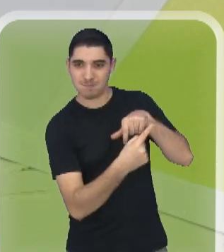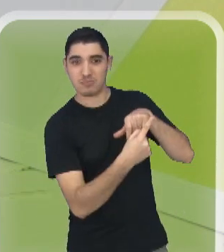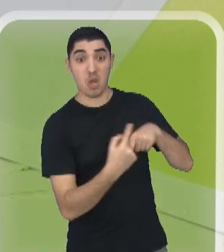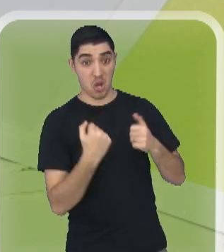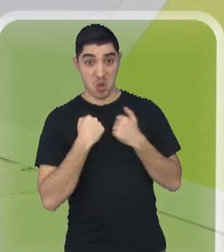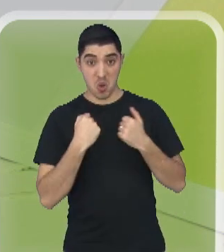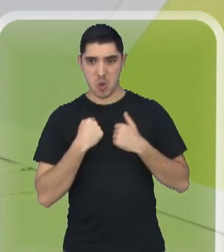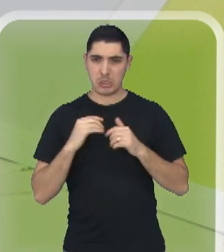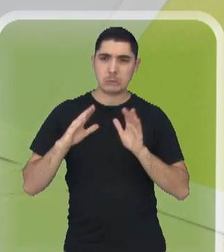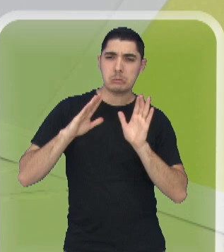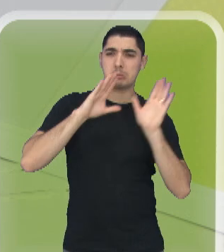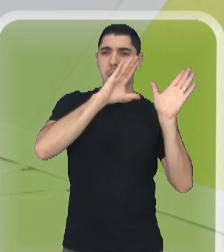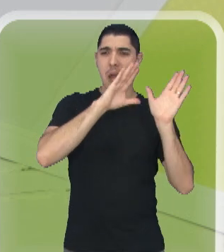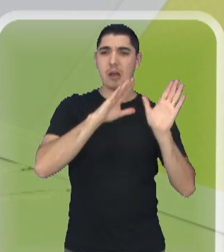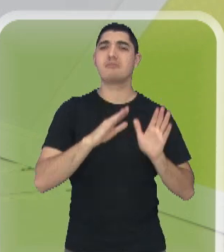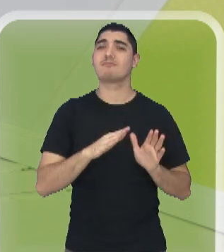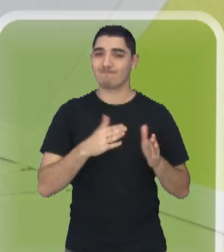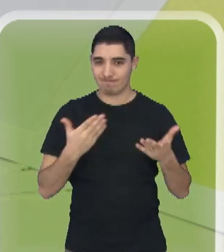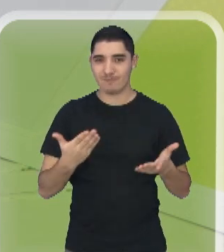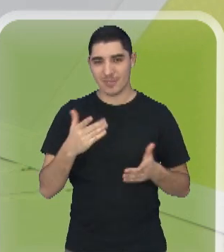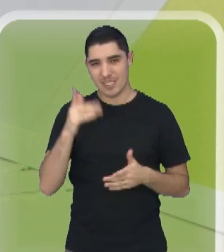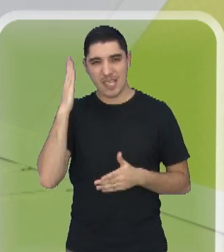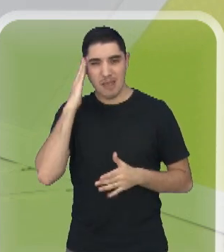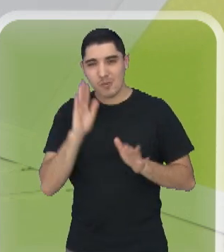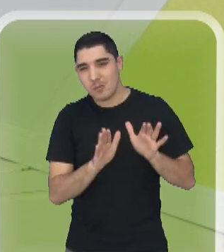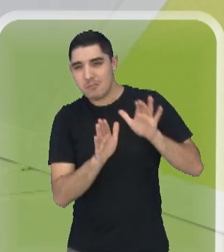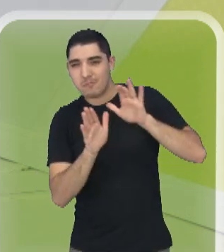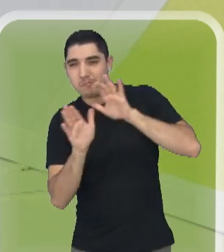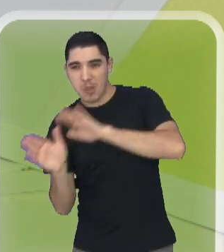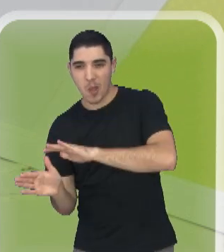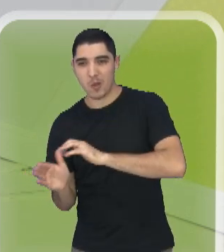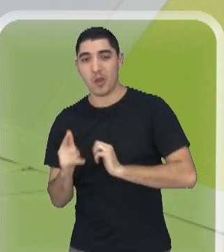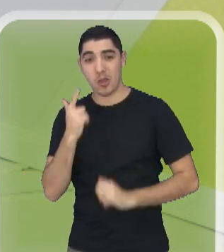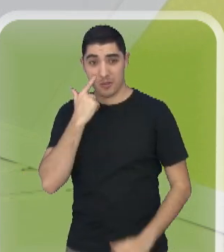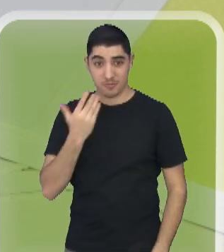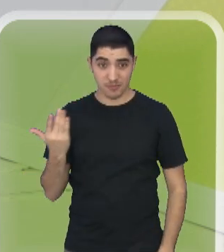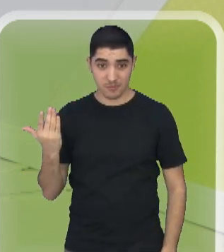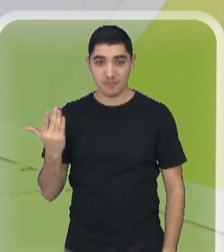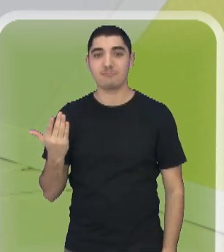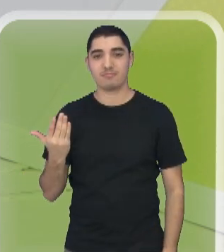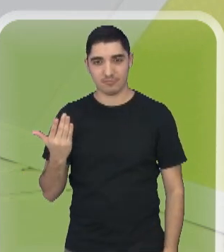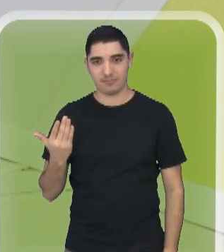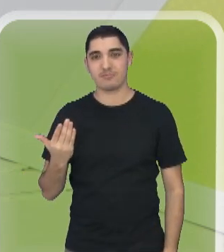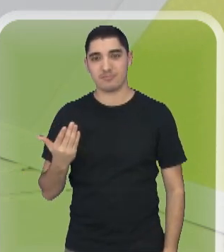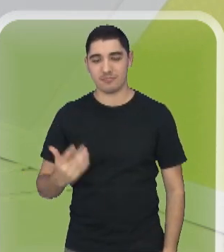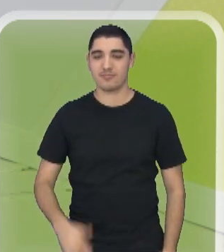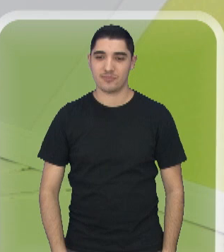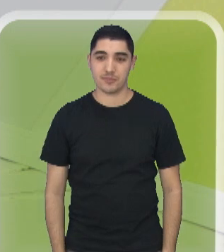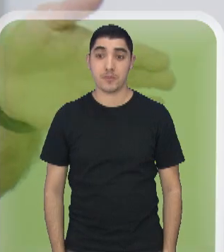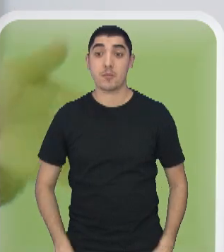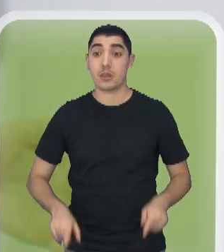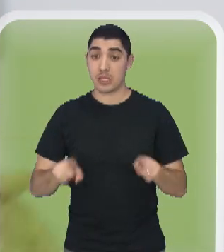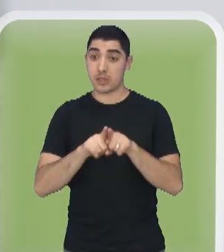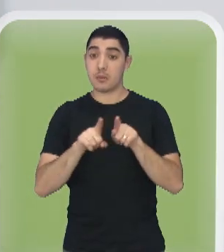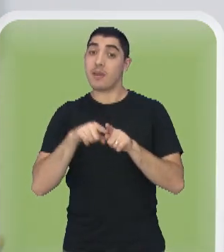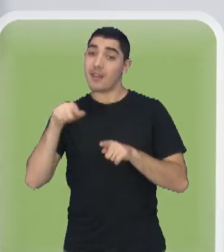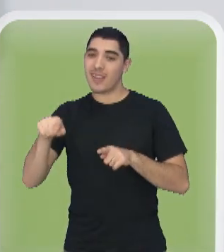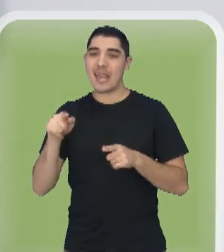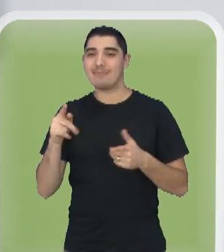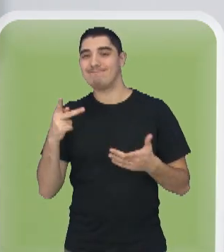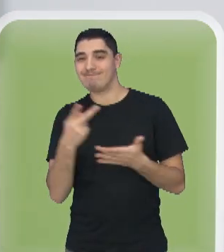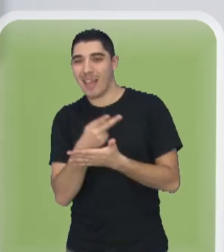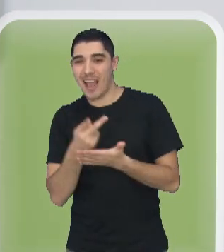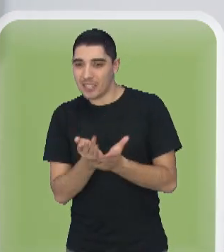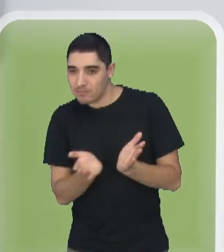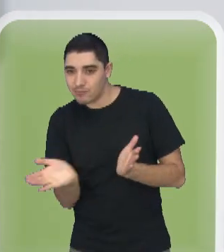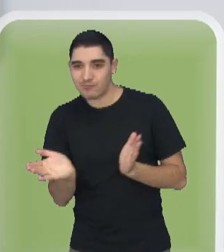foi buscar lá no ângulo. Aquela famosa ponte que você conhece bem, aí ó, camisa 10, altura do gol, bateu, explodiu. E foi uma saída errada, né, de